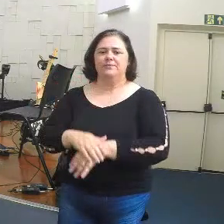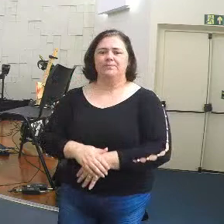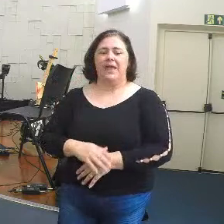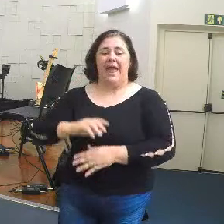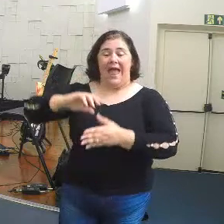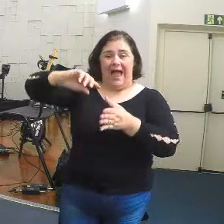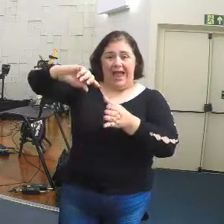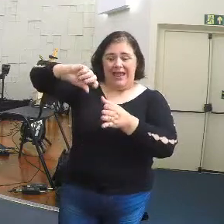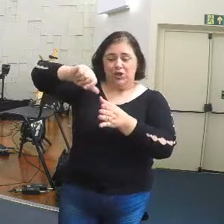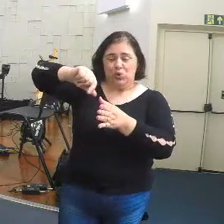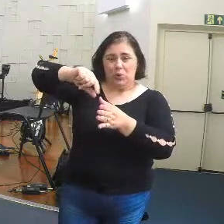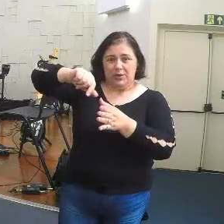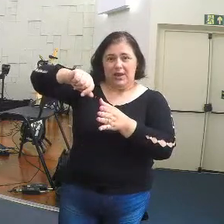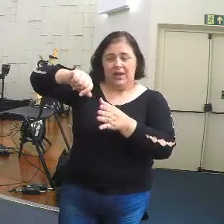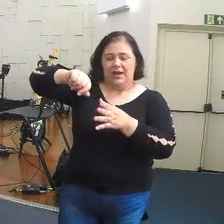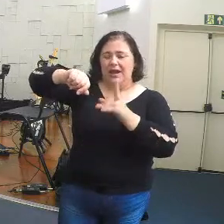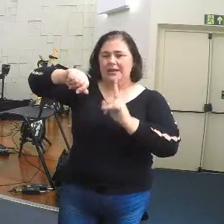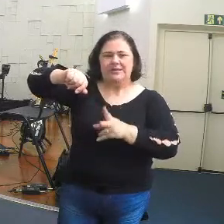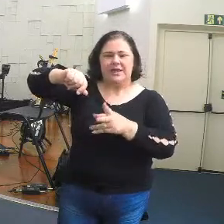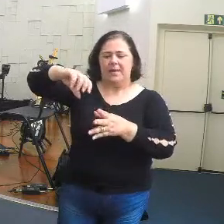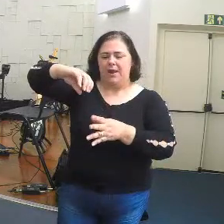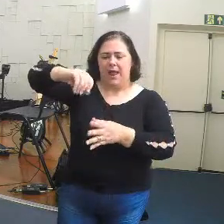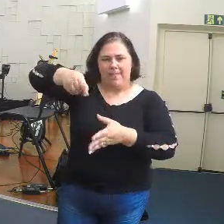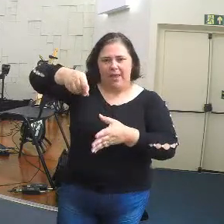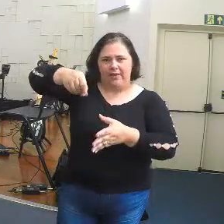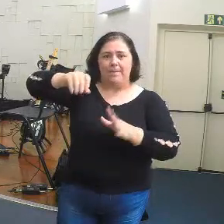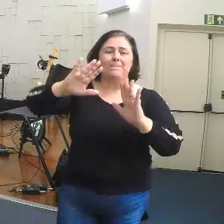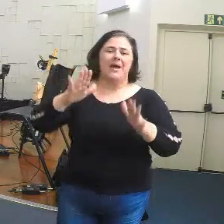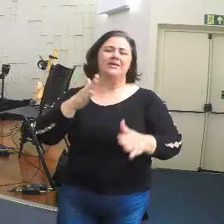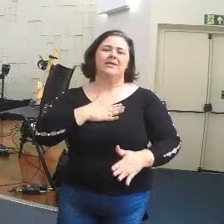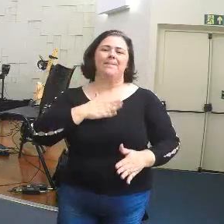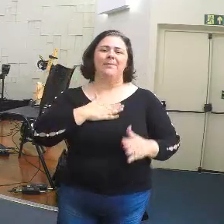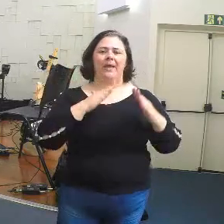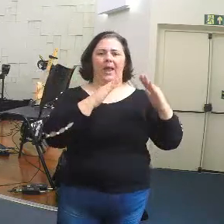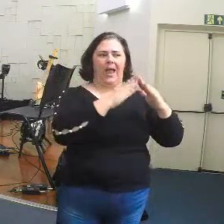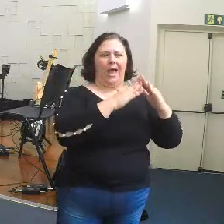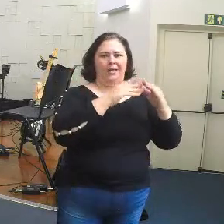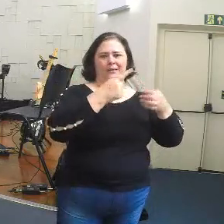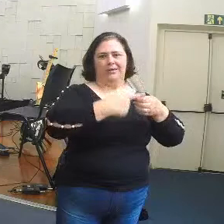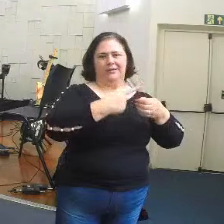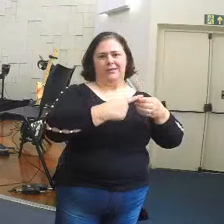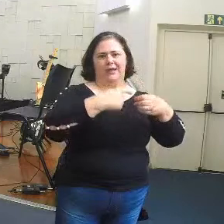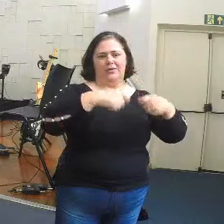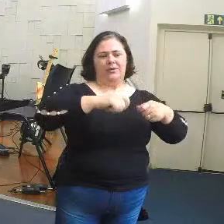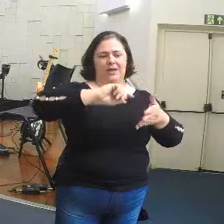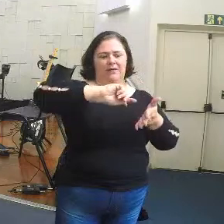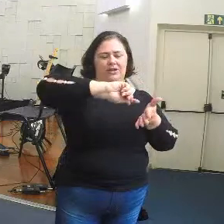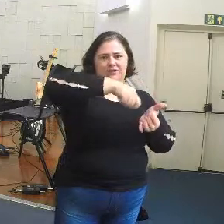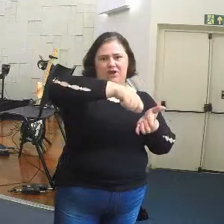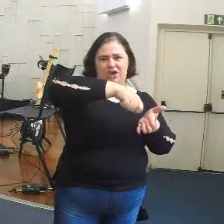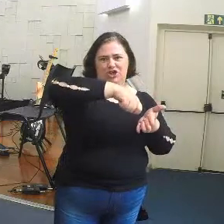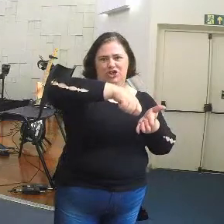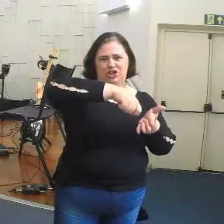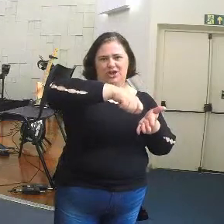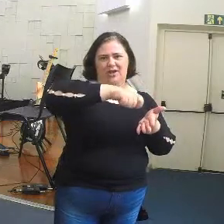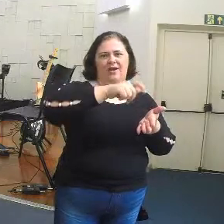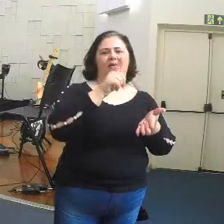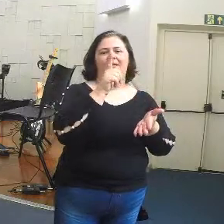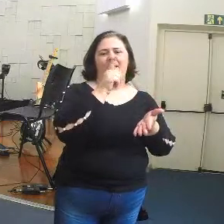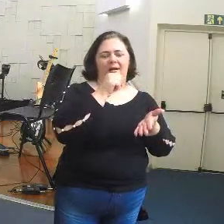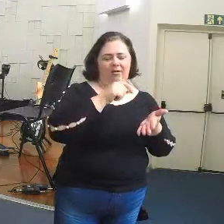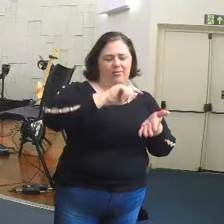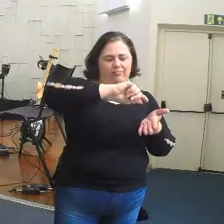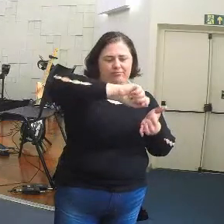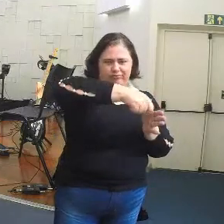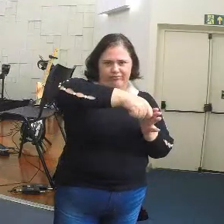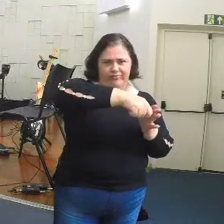Só que na cidade, na casa dos meus pais, eu tinha que fechar a torneira o tempo todo. Usava, fechava a torneira, e eu